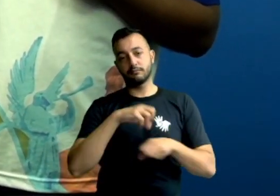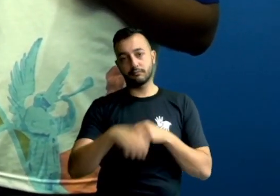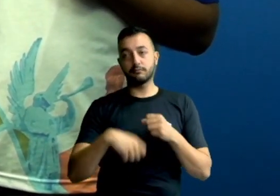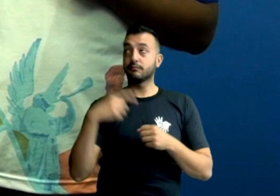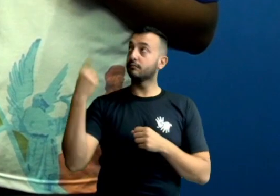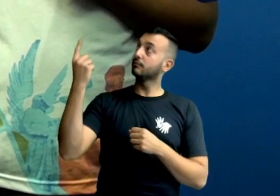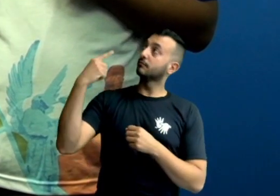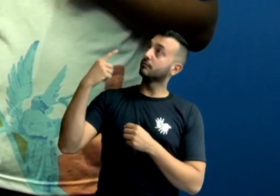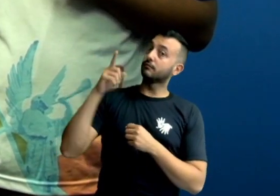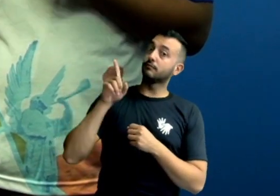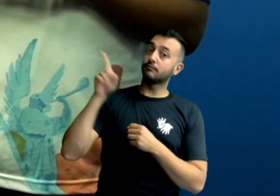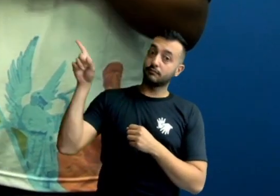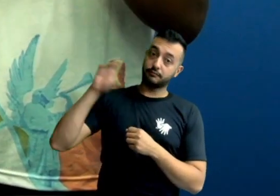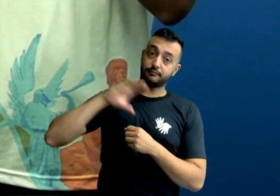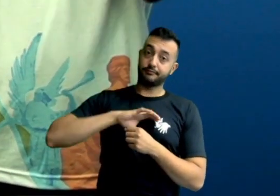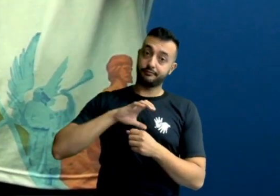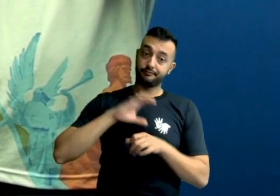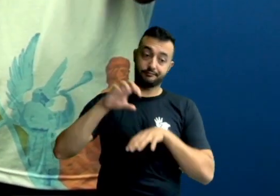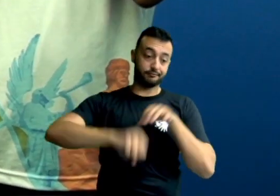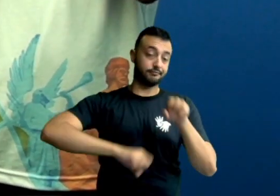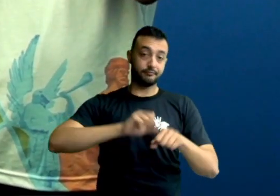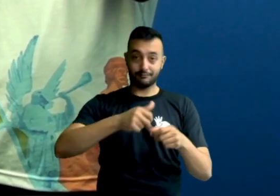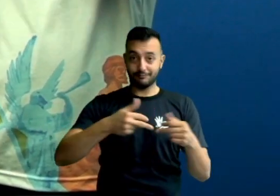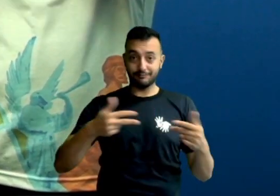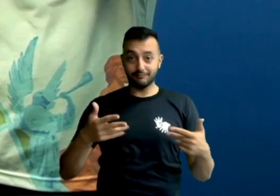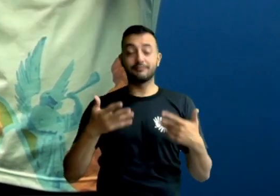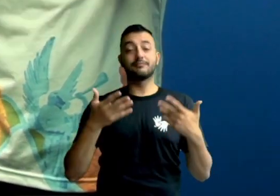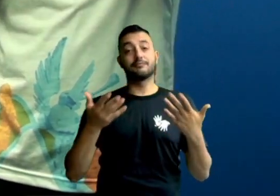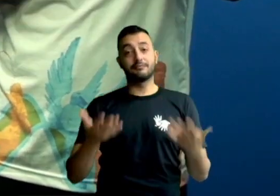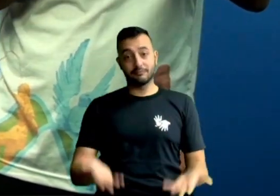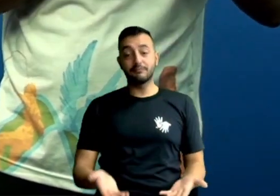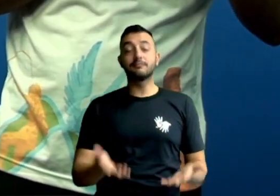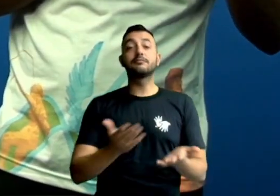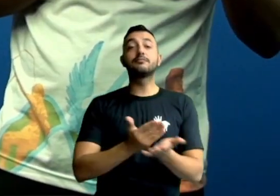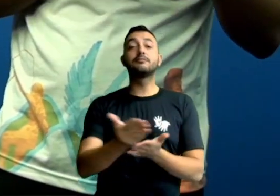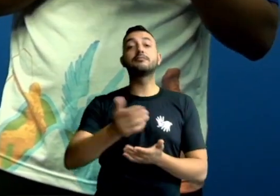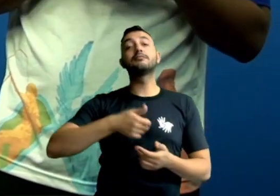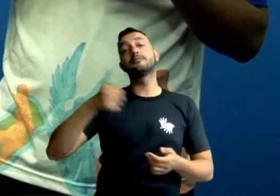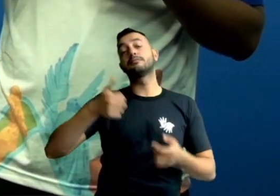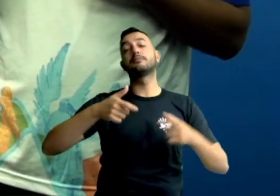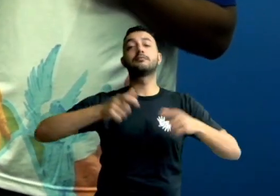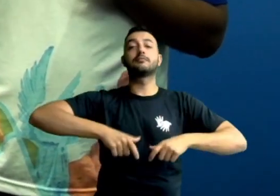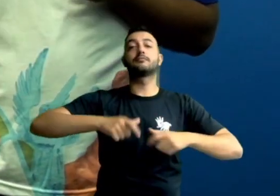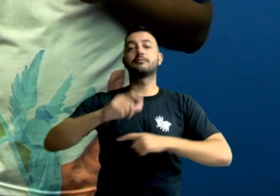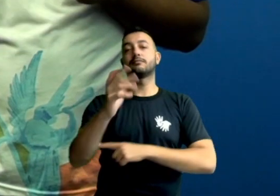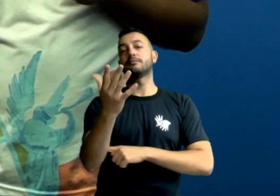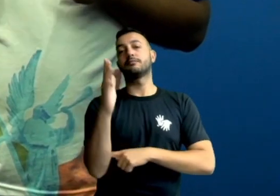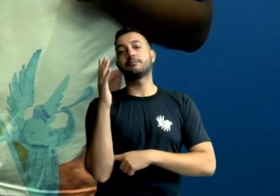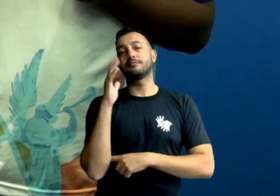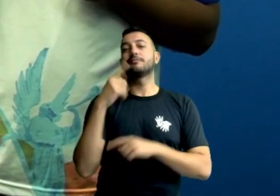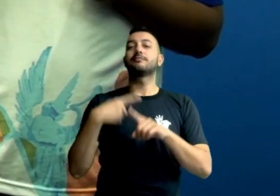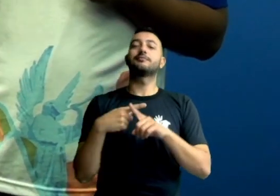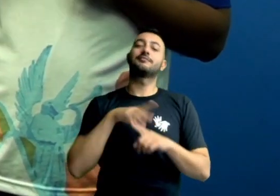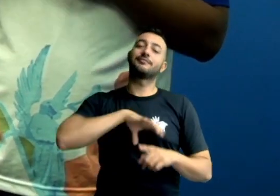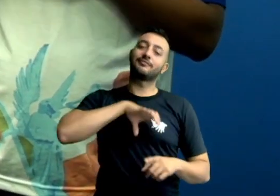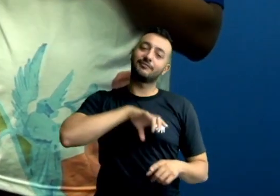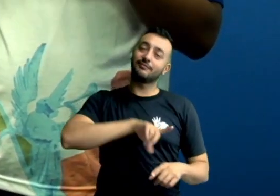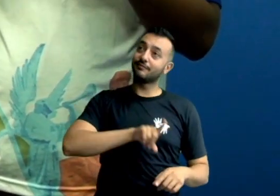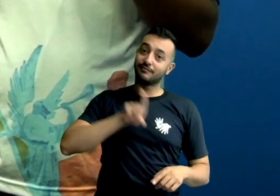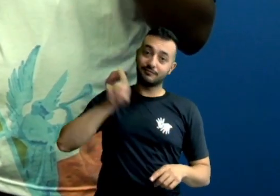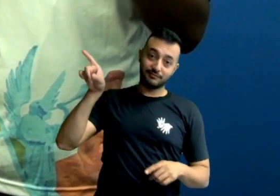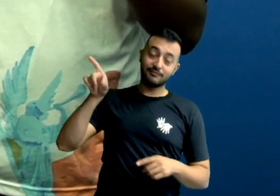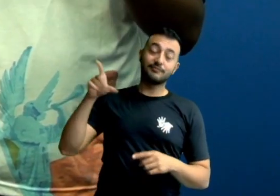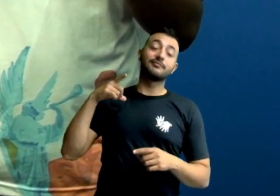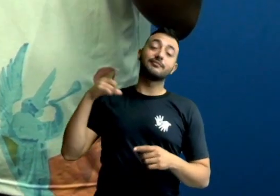iniciou o processo de colonização do Brasil essa colonização aconteceu o primeiro no litoral Por que os portugueses eles